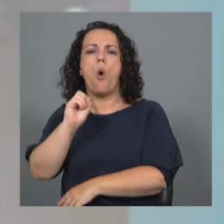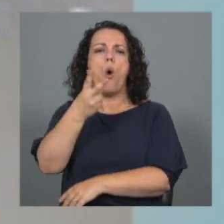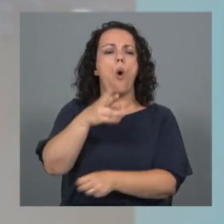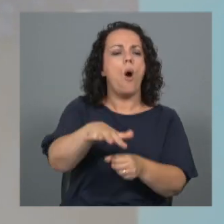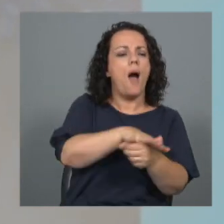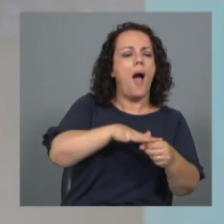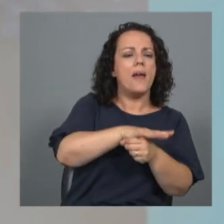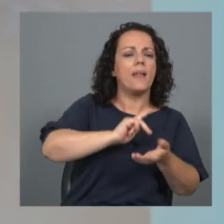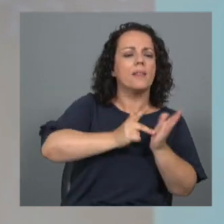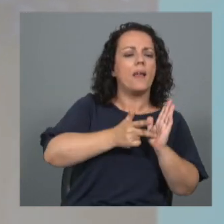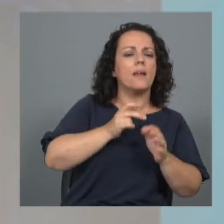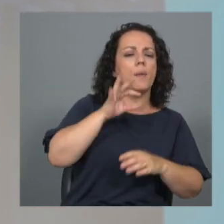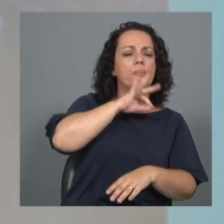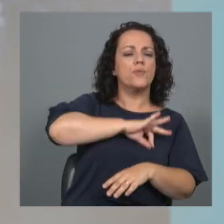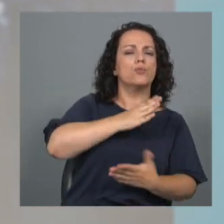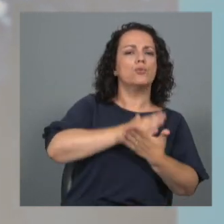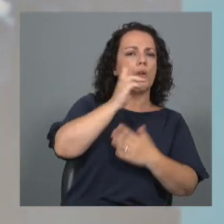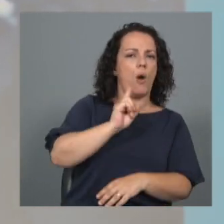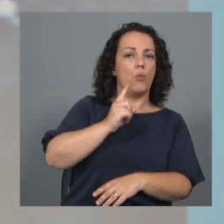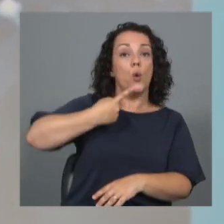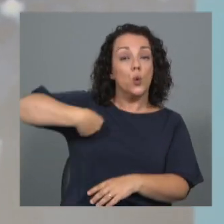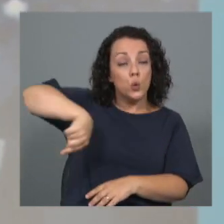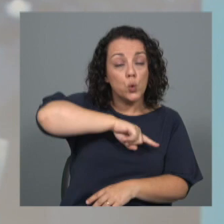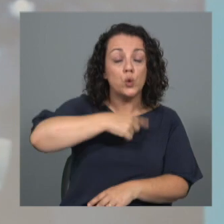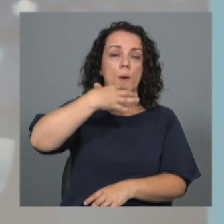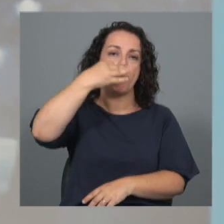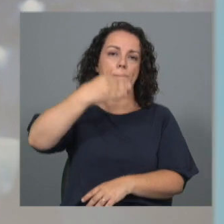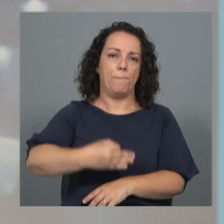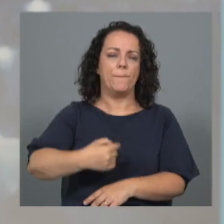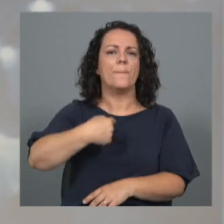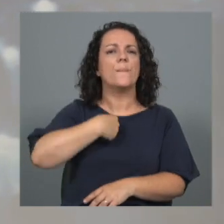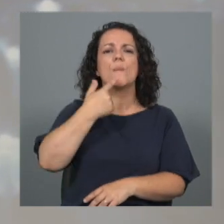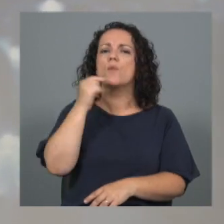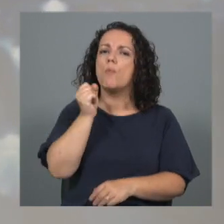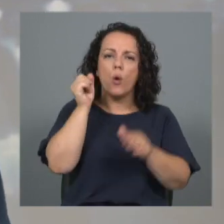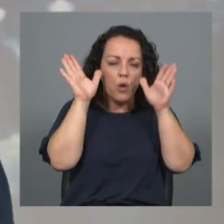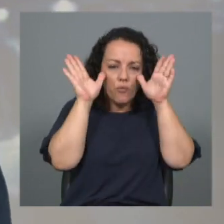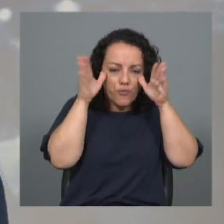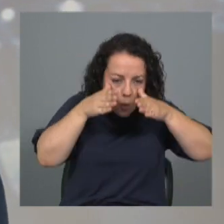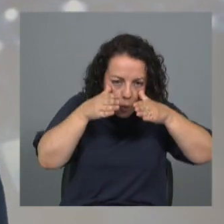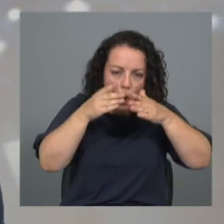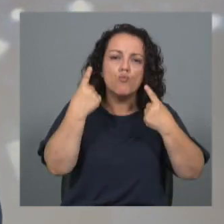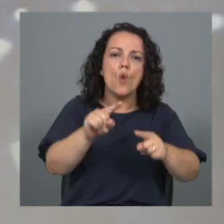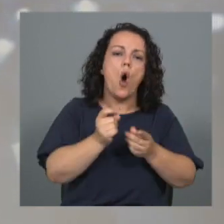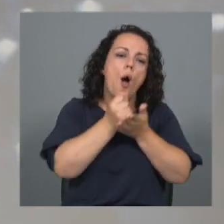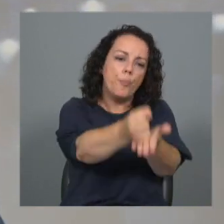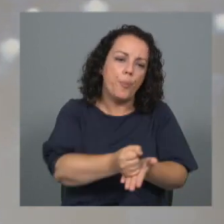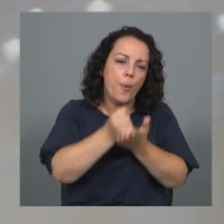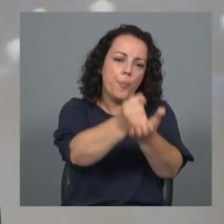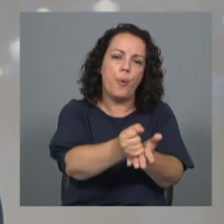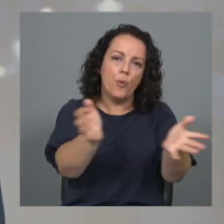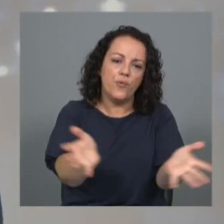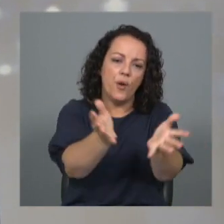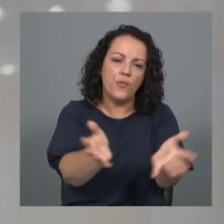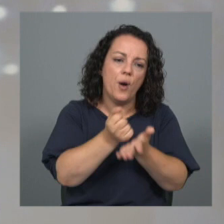técnica ou profissional. O que eu acho que todos temos que nos focar é não ficar numa dimensão assistencialista e permitir que a